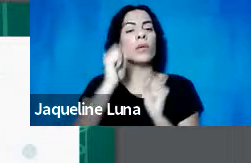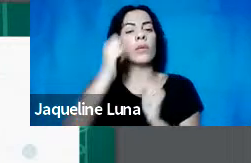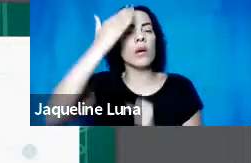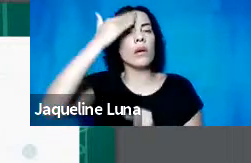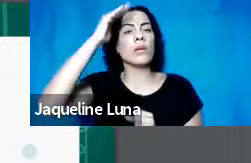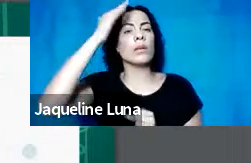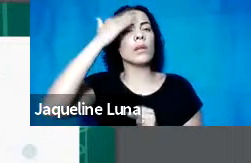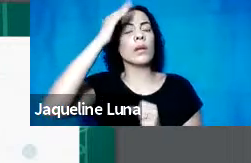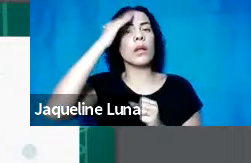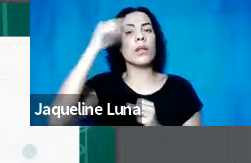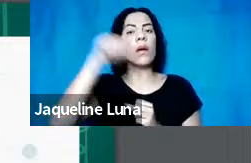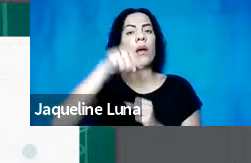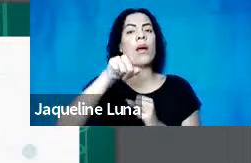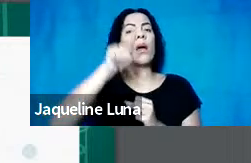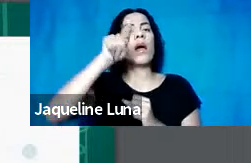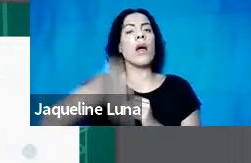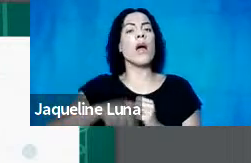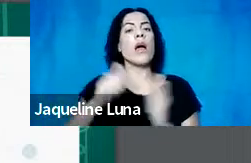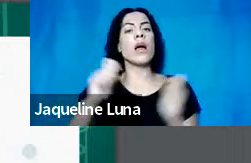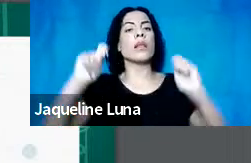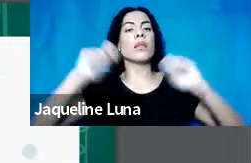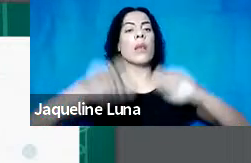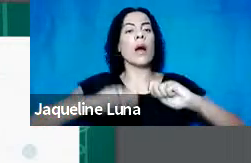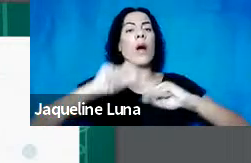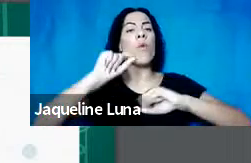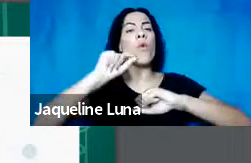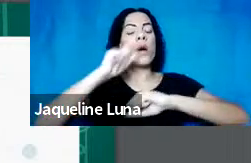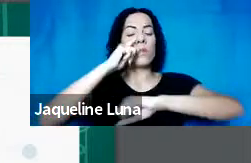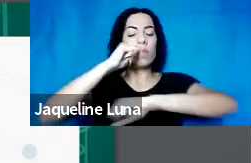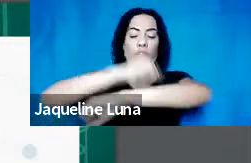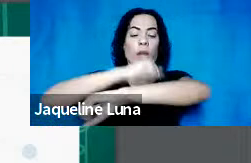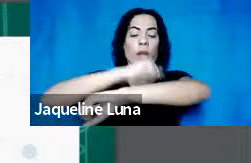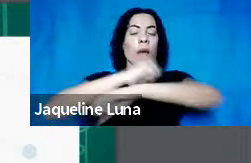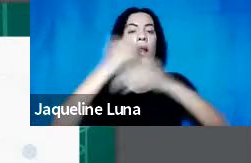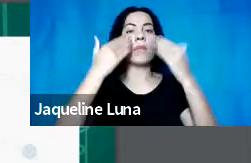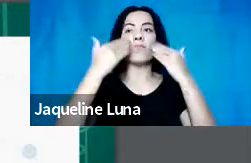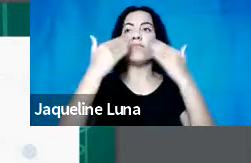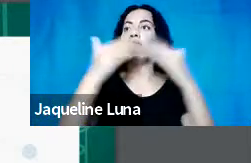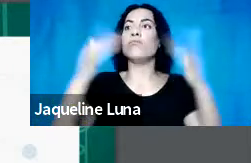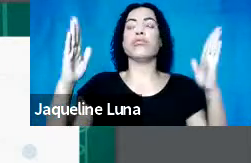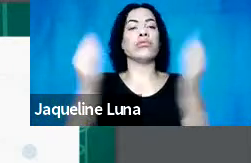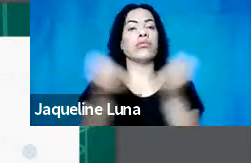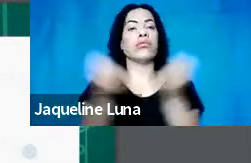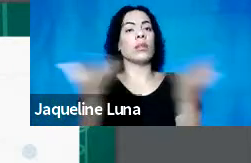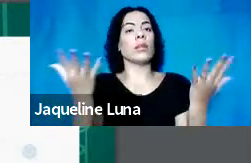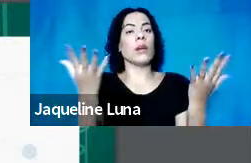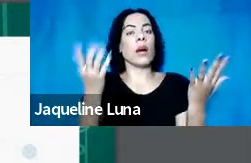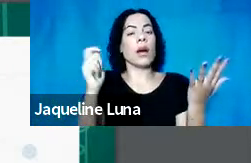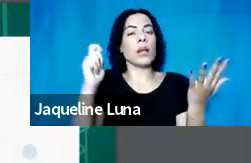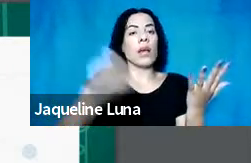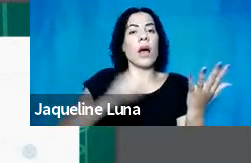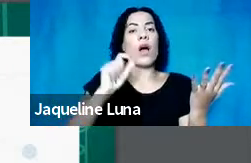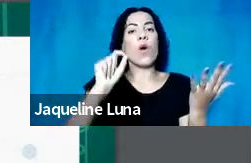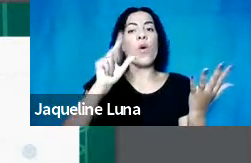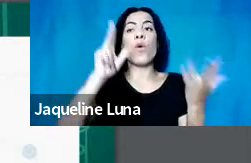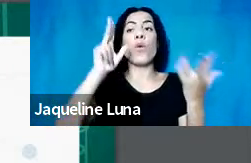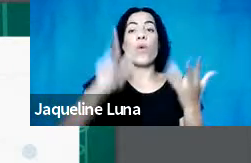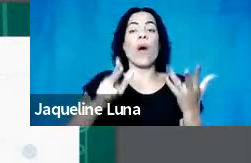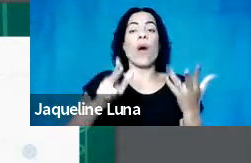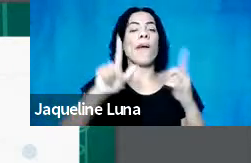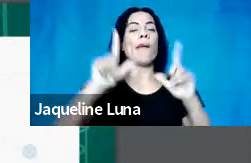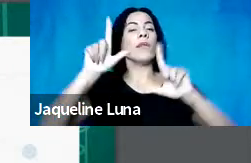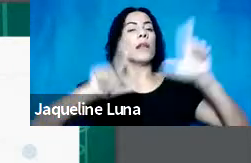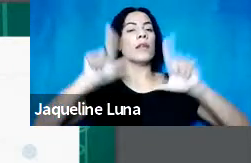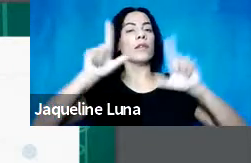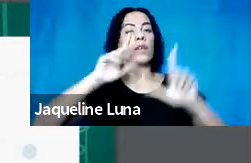entendê-lo como uma janela de visibilidade feito justamente com as emissoras públicas, que são às